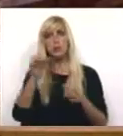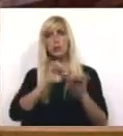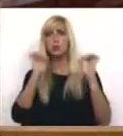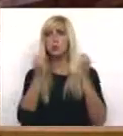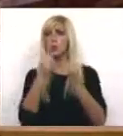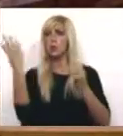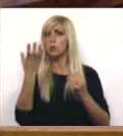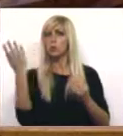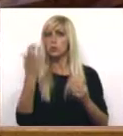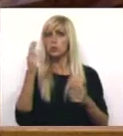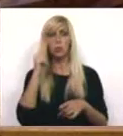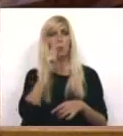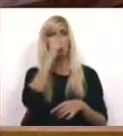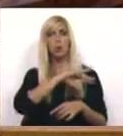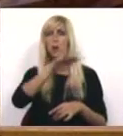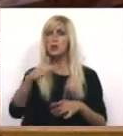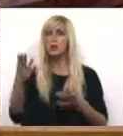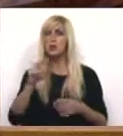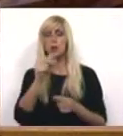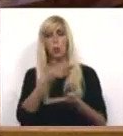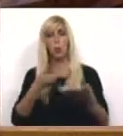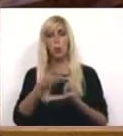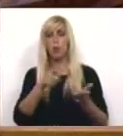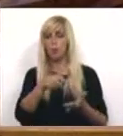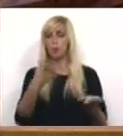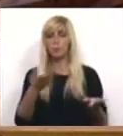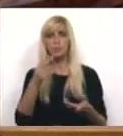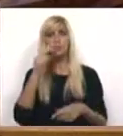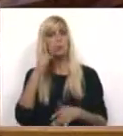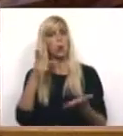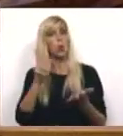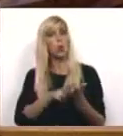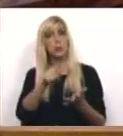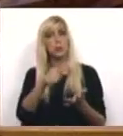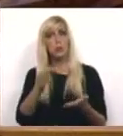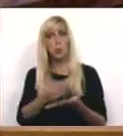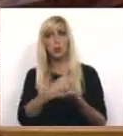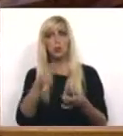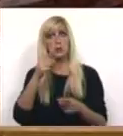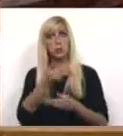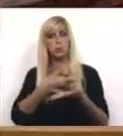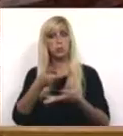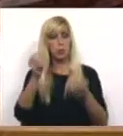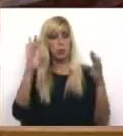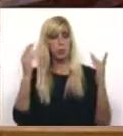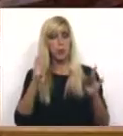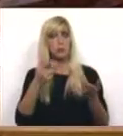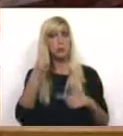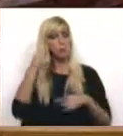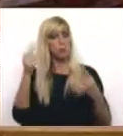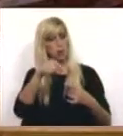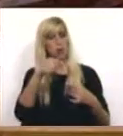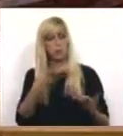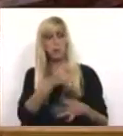social, cultural, paisagístico e económico. Mas o reconhecimento do importante recurso económico que a floresta representa para o